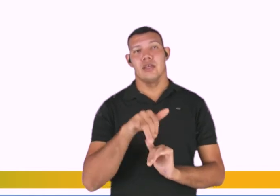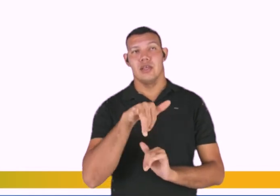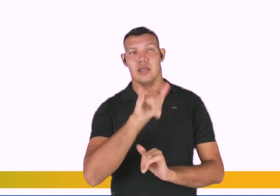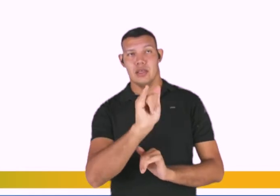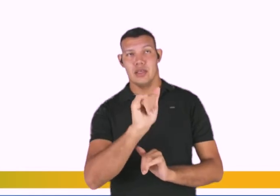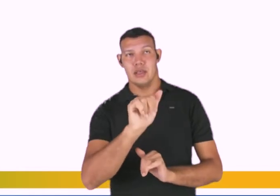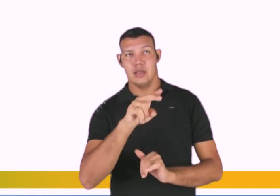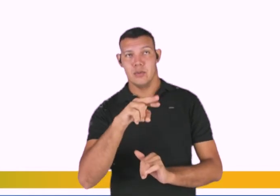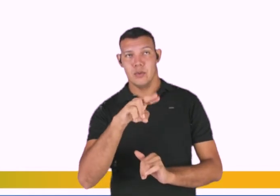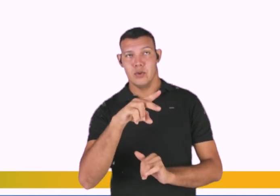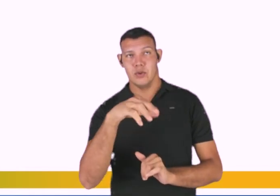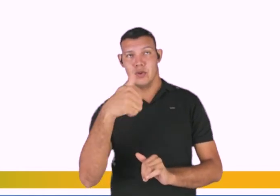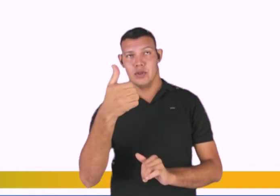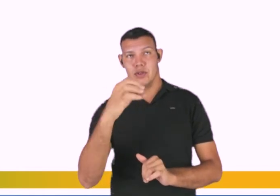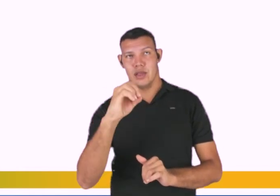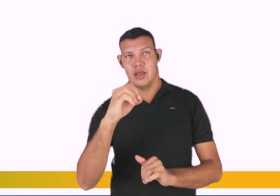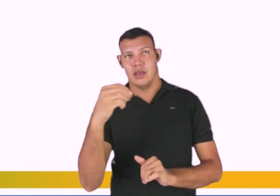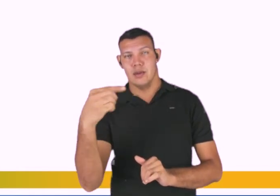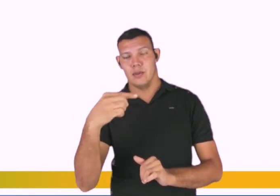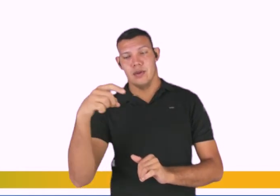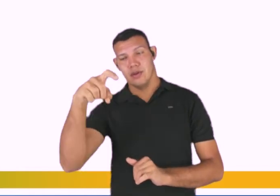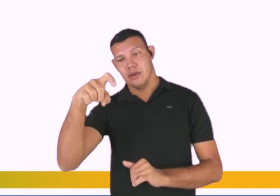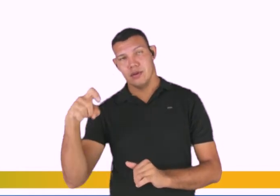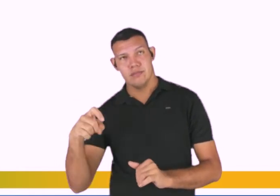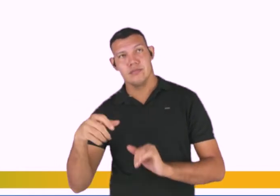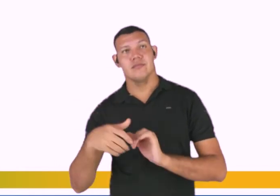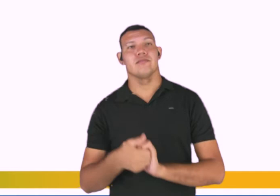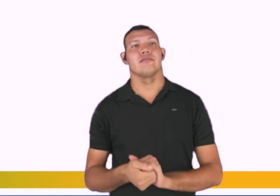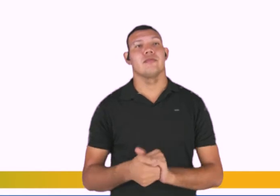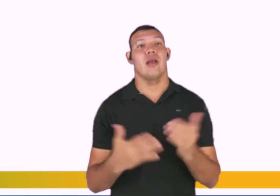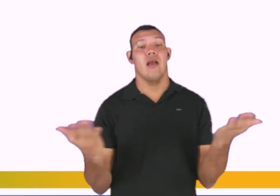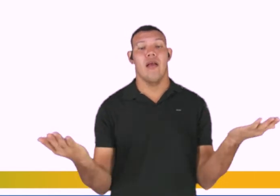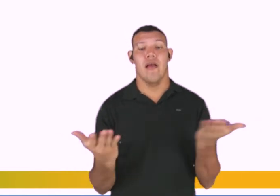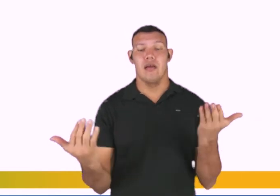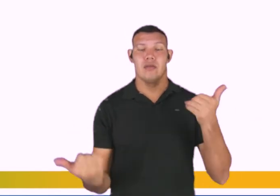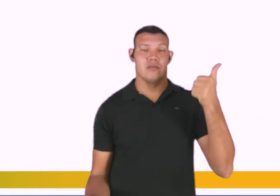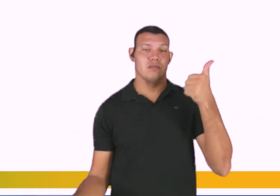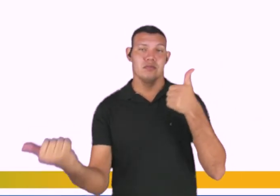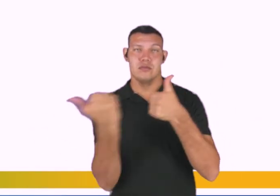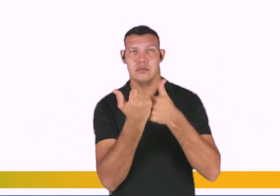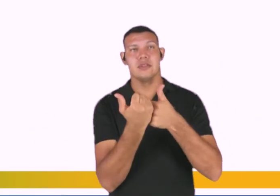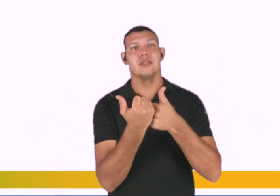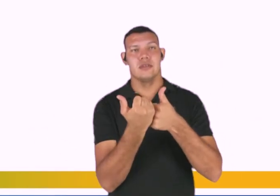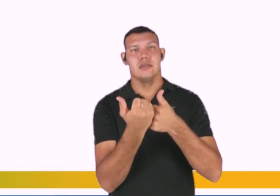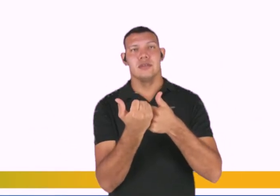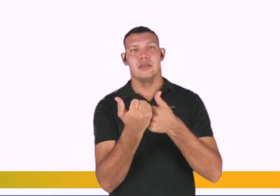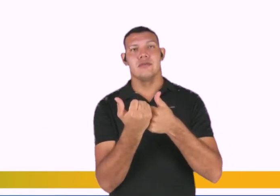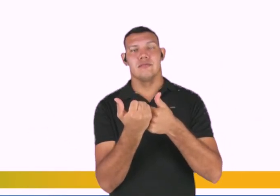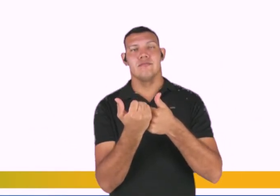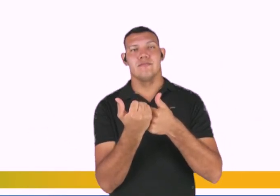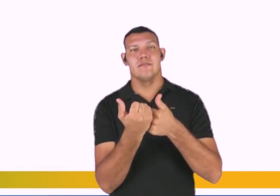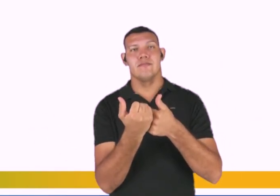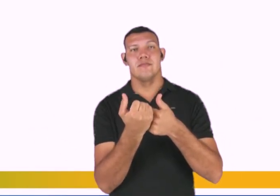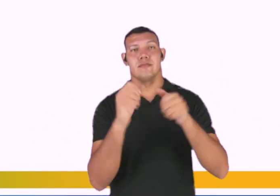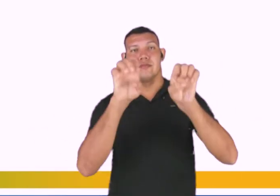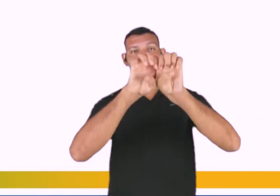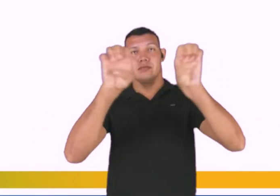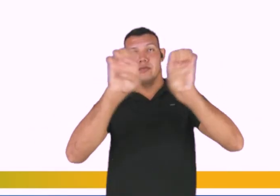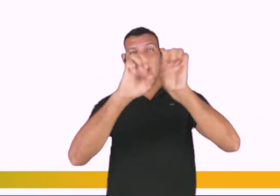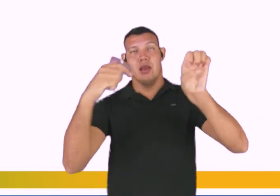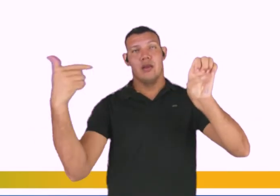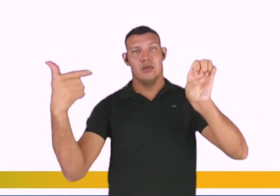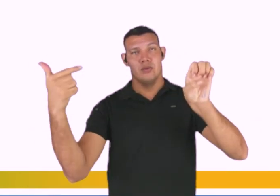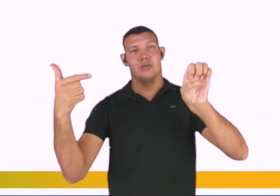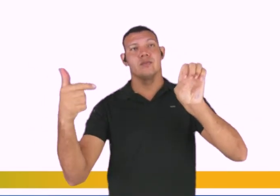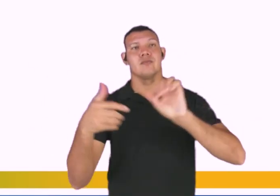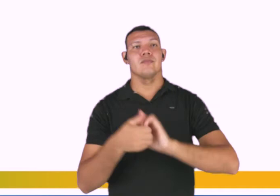x. E aí, com esse valor encontrado, nós vamos substituir na segunda equação o valor de y. E